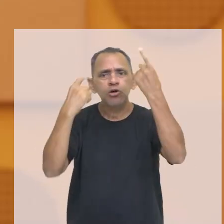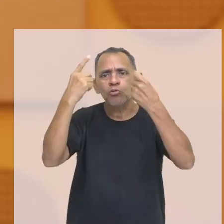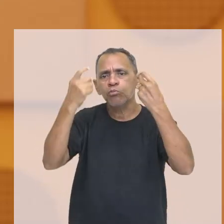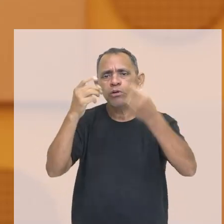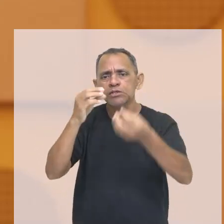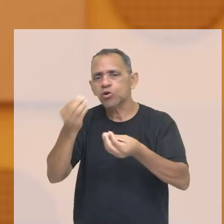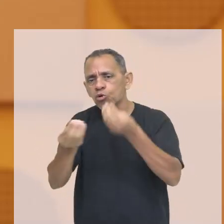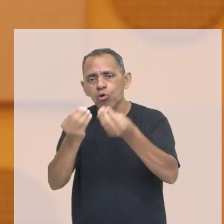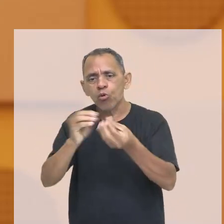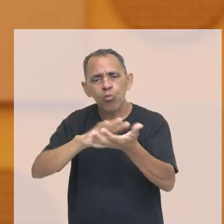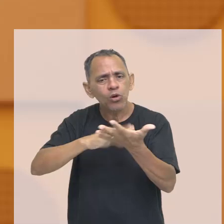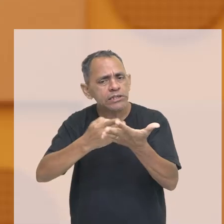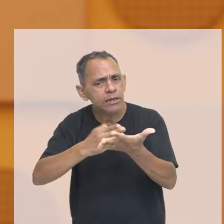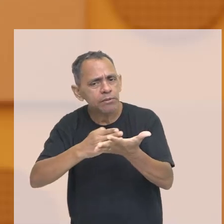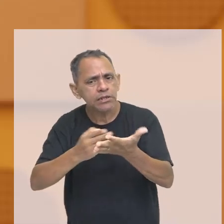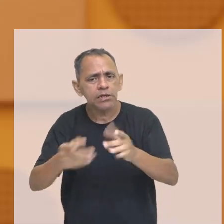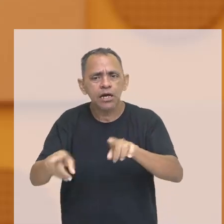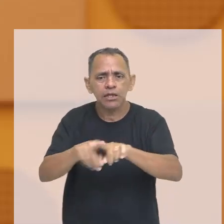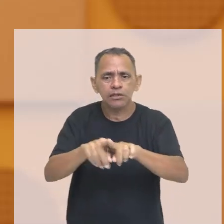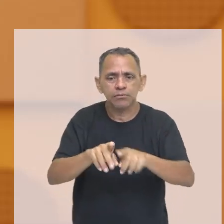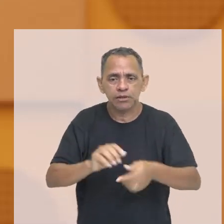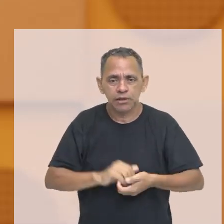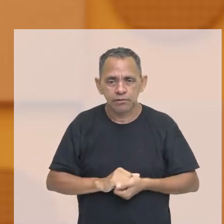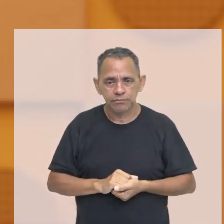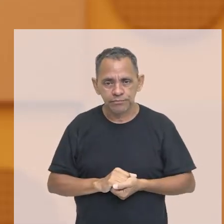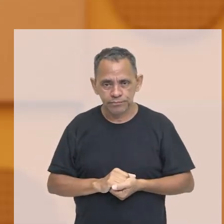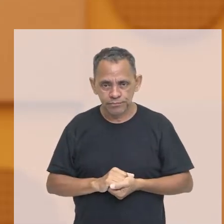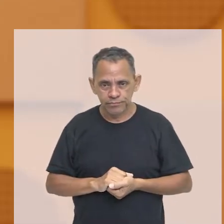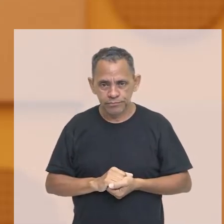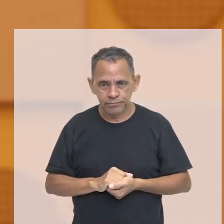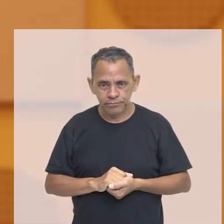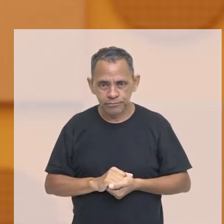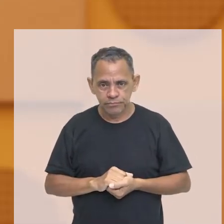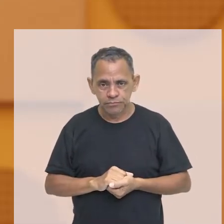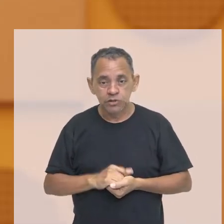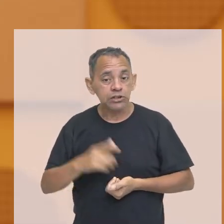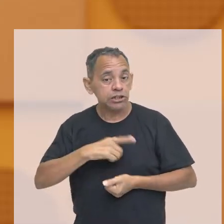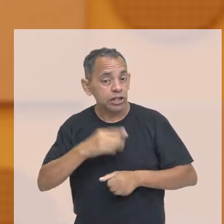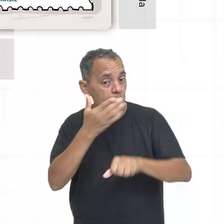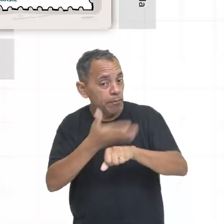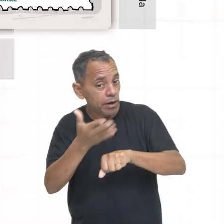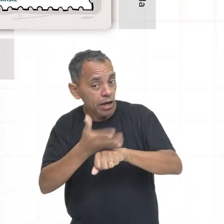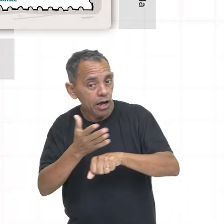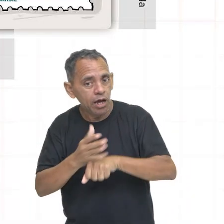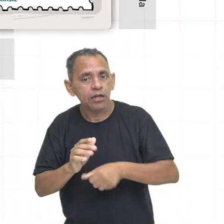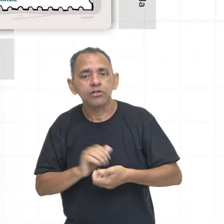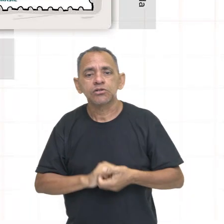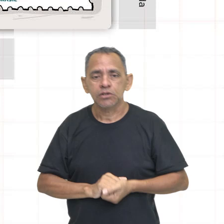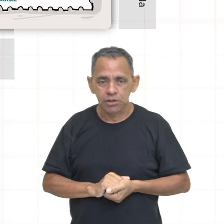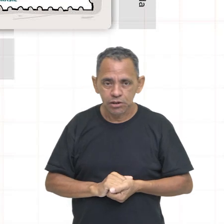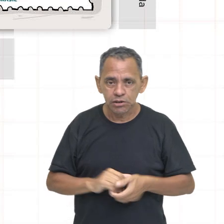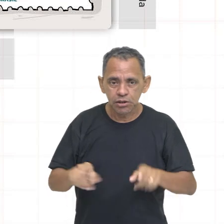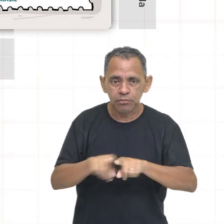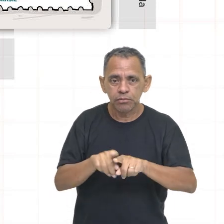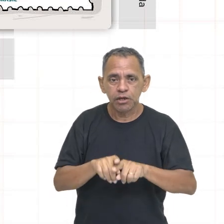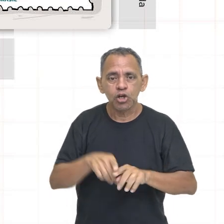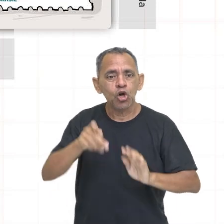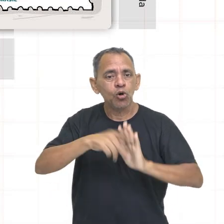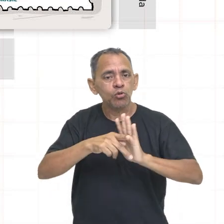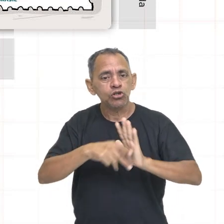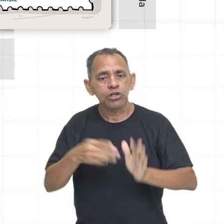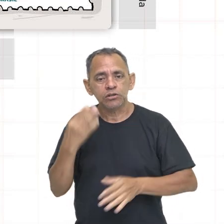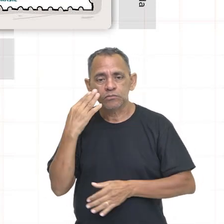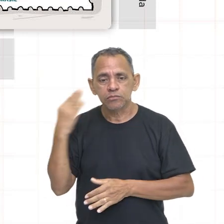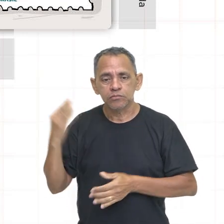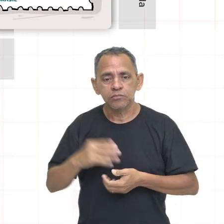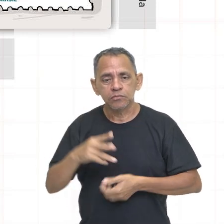lia, ok? Outra política assistencialista desse momento é o projeto Rondon, que tem o lema